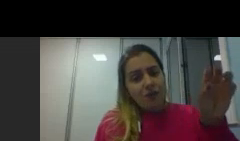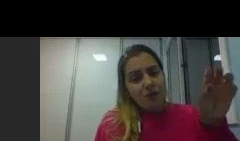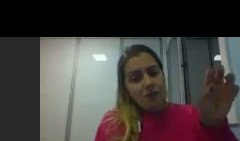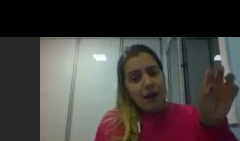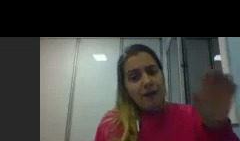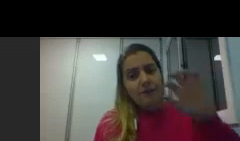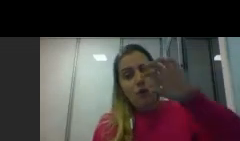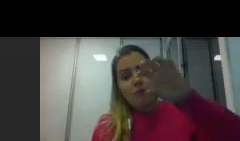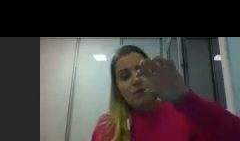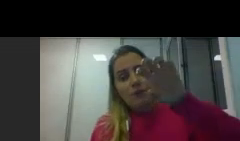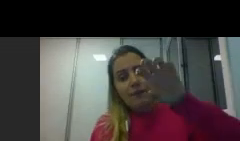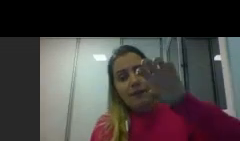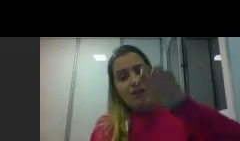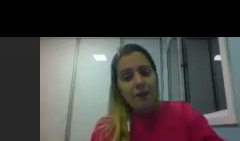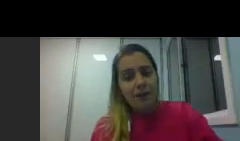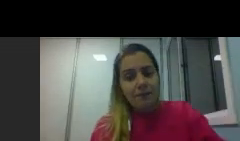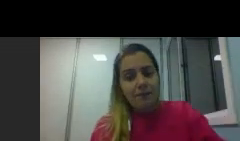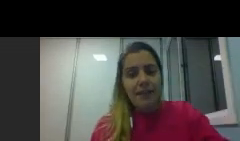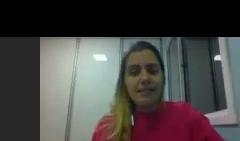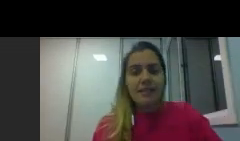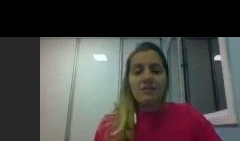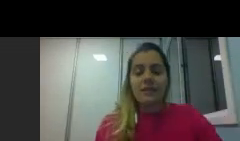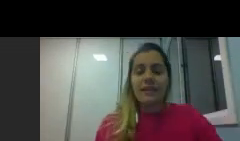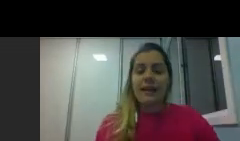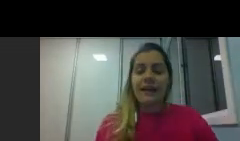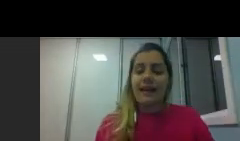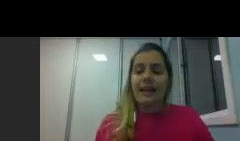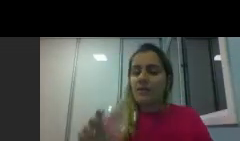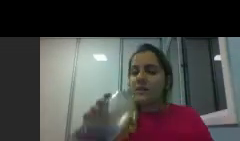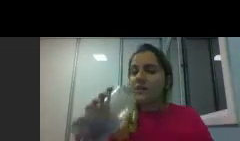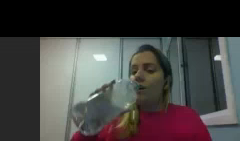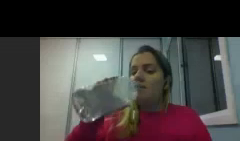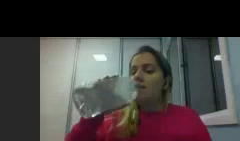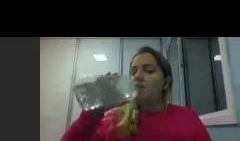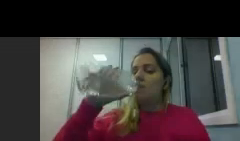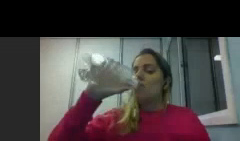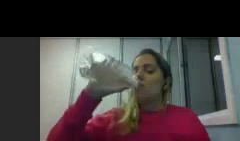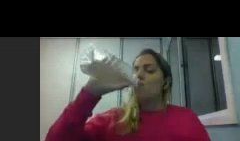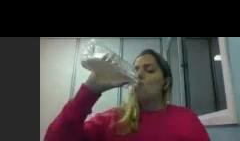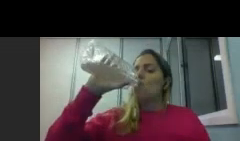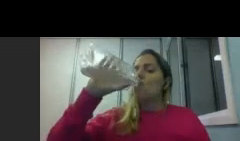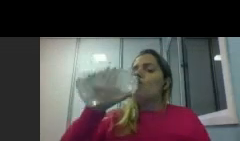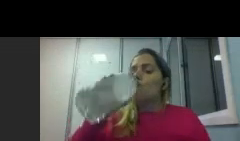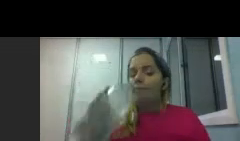no formatinho A como no formatinho B. Nesse caso aqui, que é aquela heterozigose,